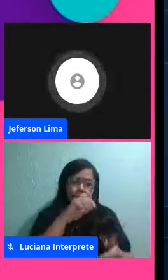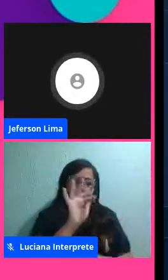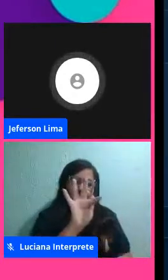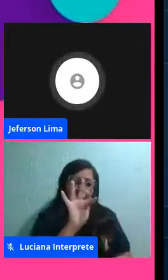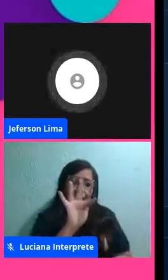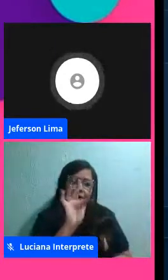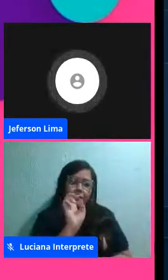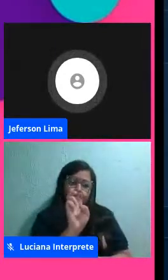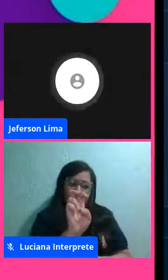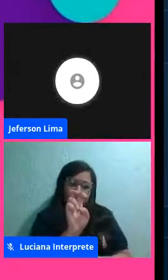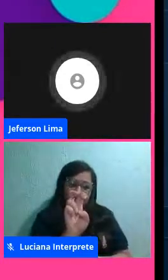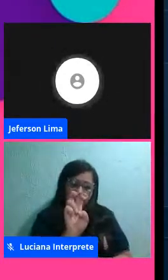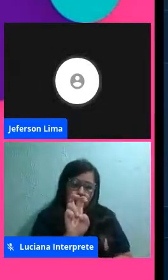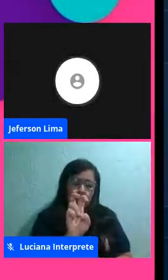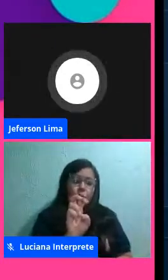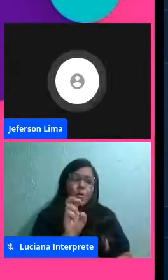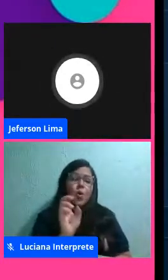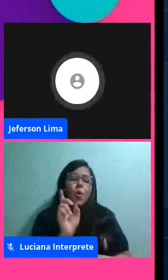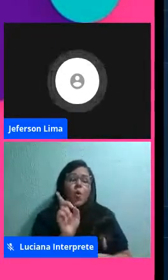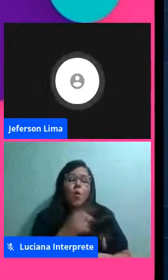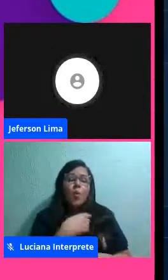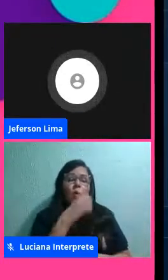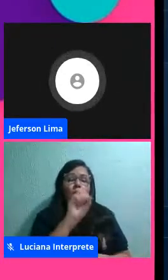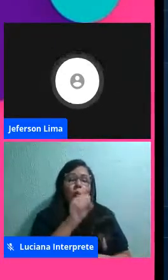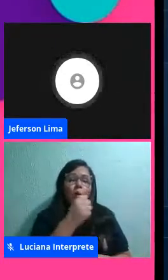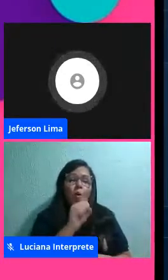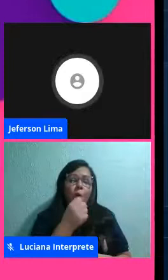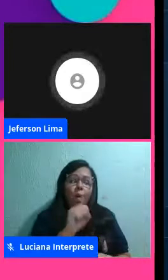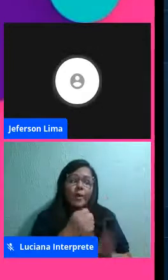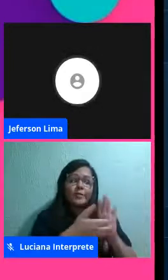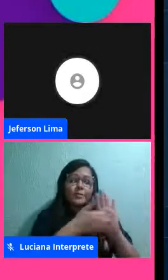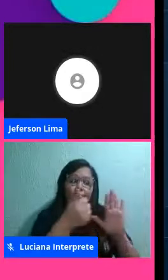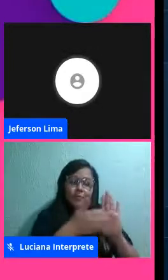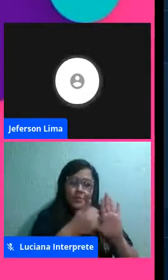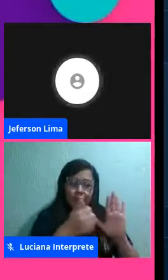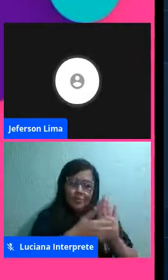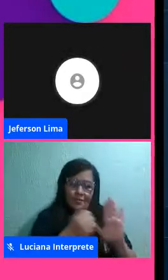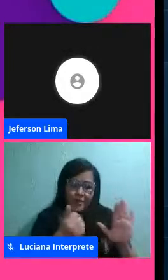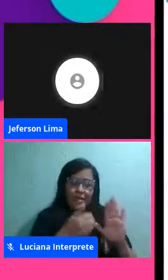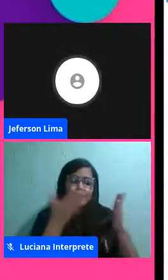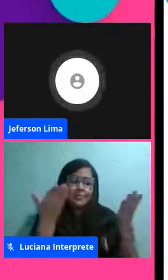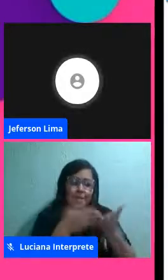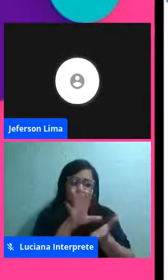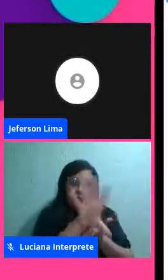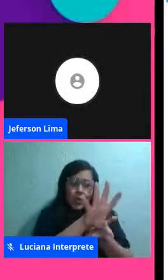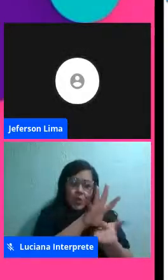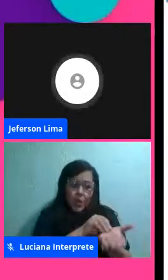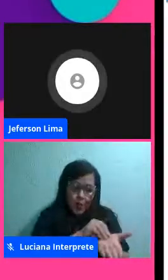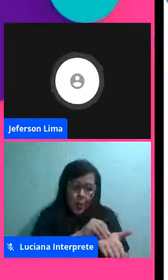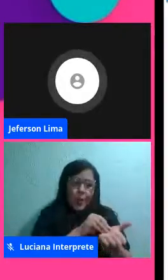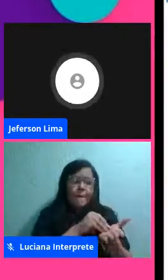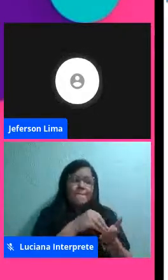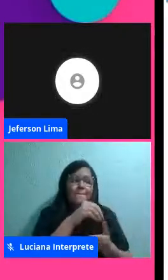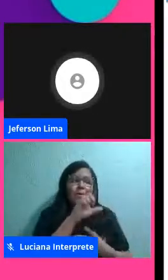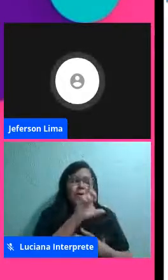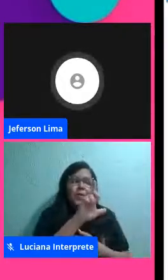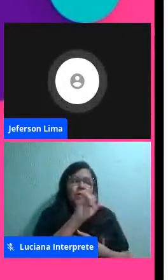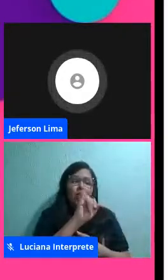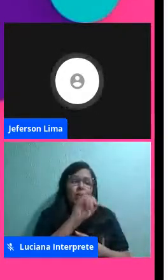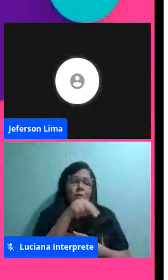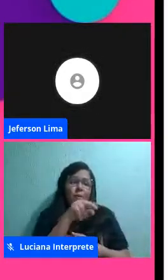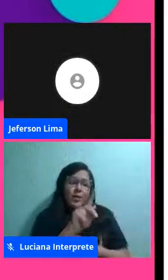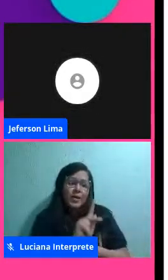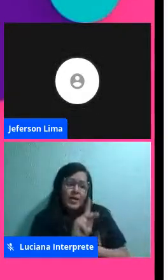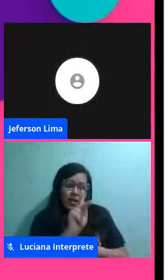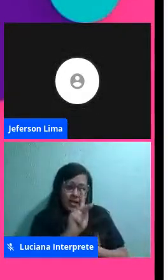Node 8 foi desativado, né? E aqui embaixo tá o link para nossa API, ó. Copiei o link para nossa API, vim aqui, dei um get